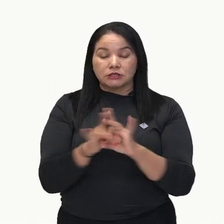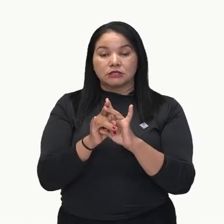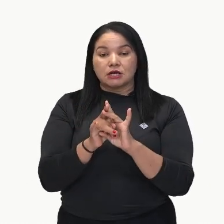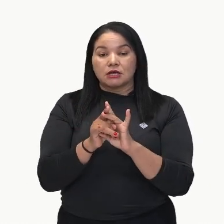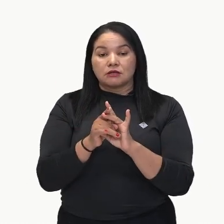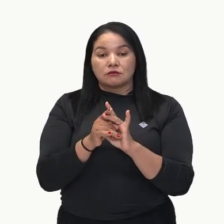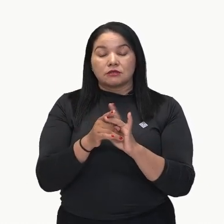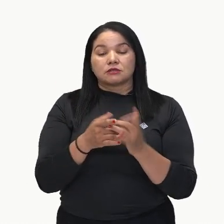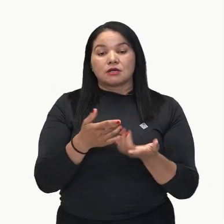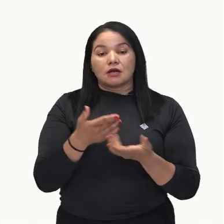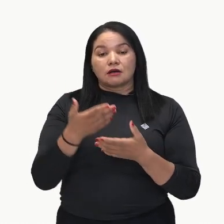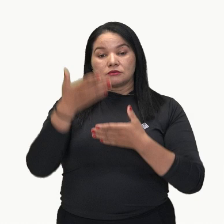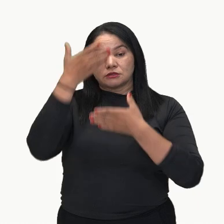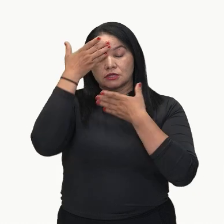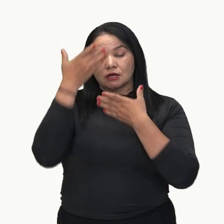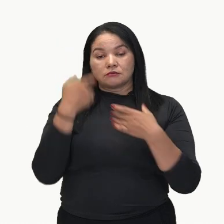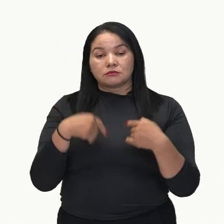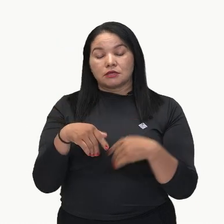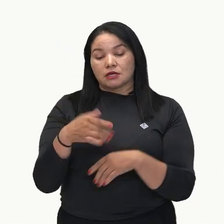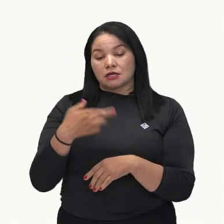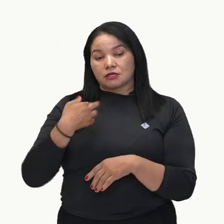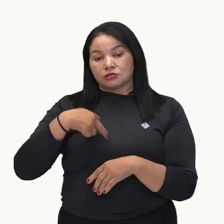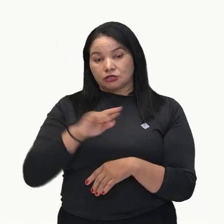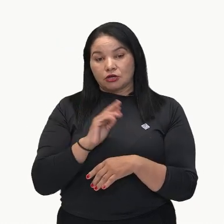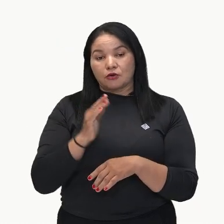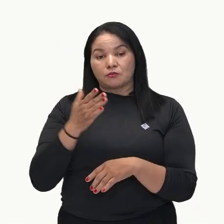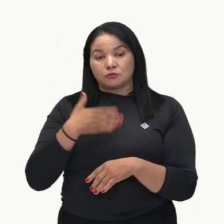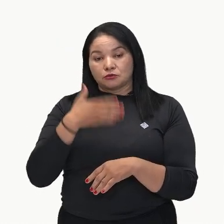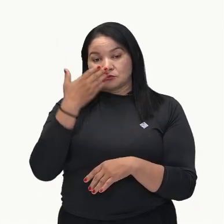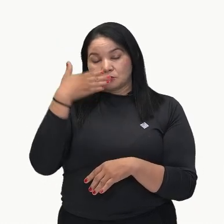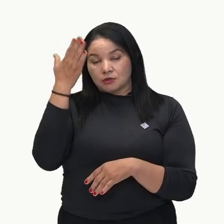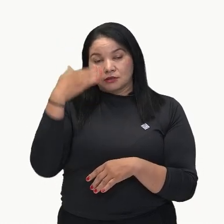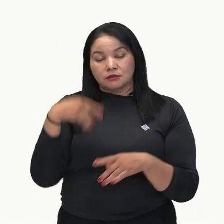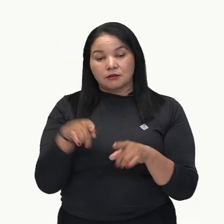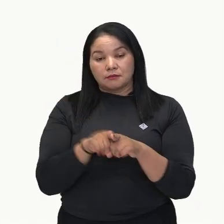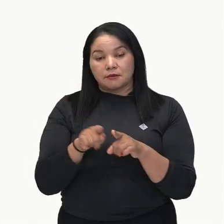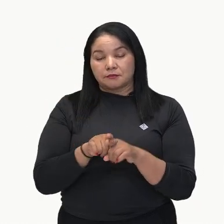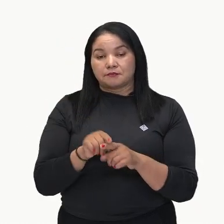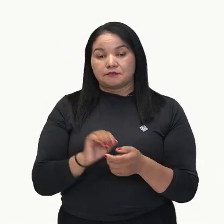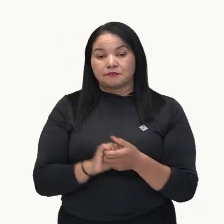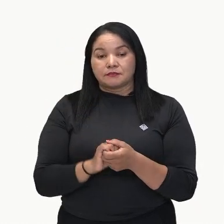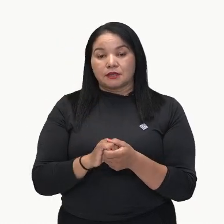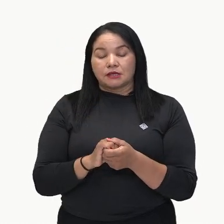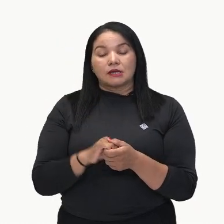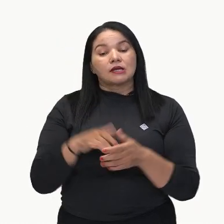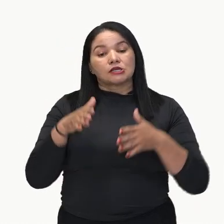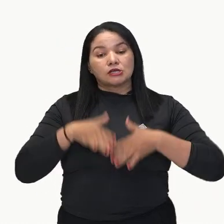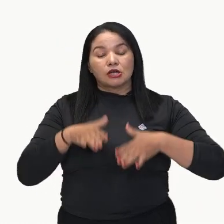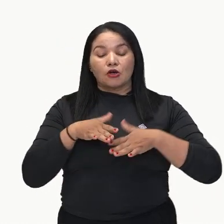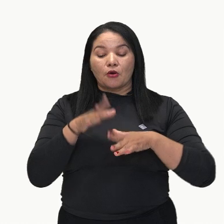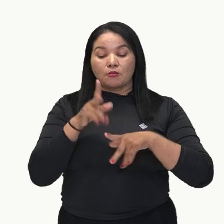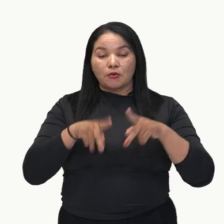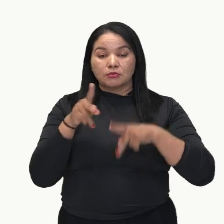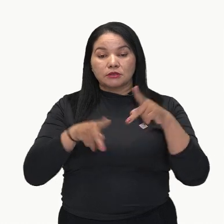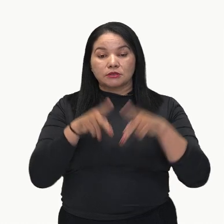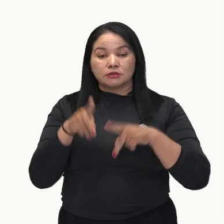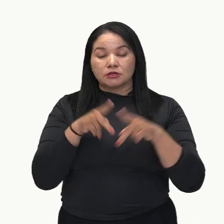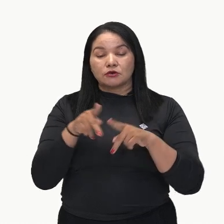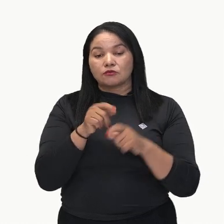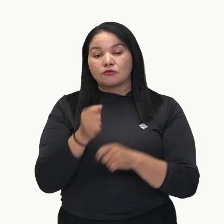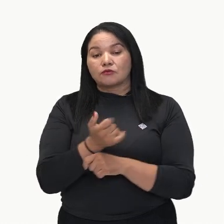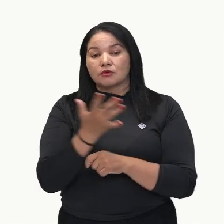de religião muçulmana. Israel, gente, aí a população vai ser